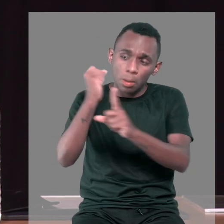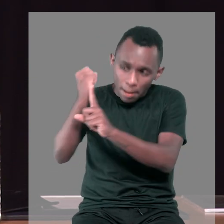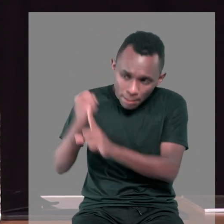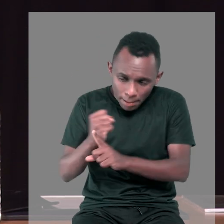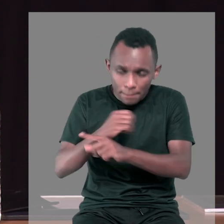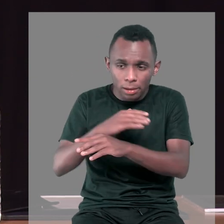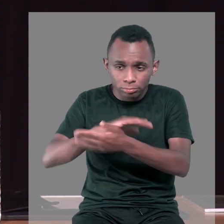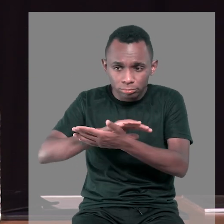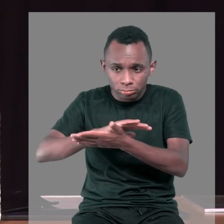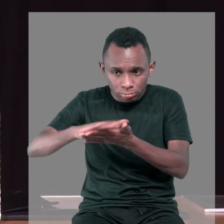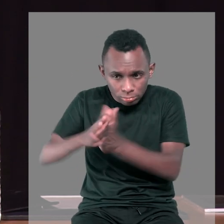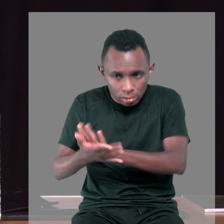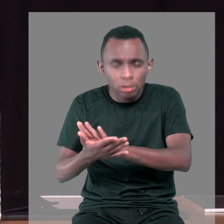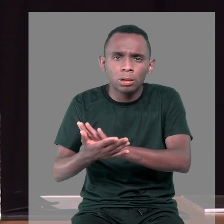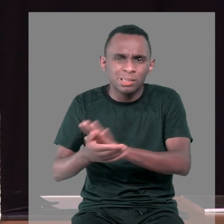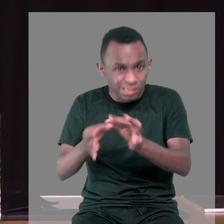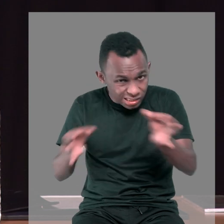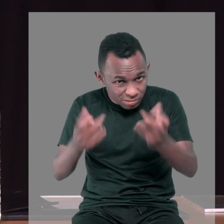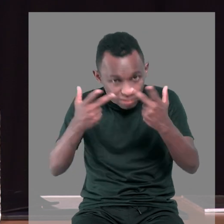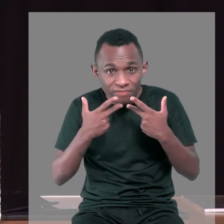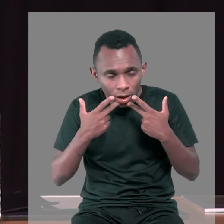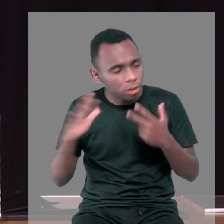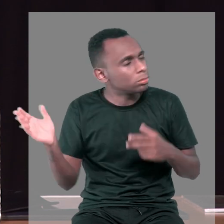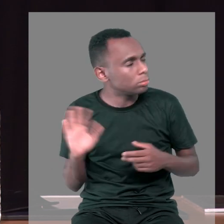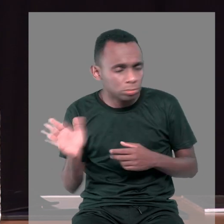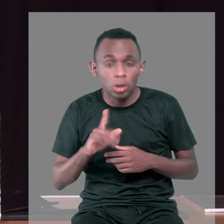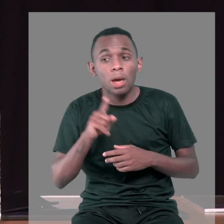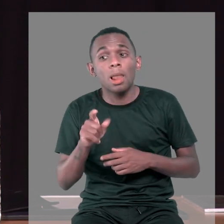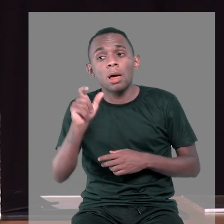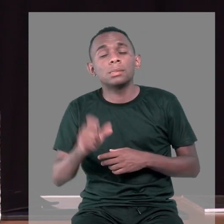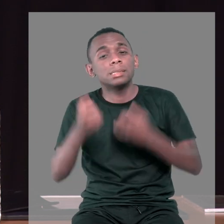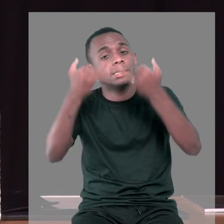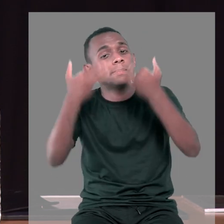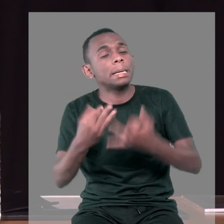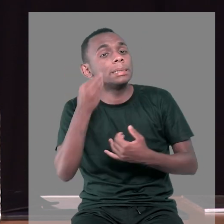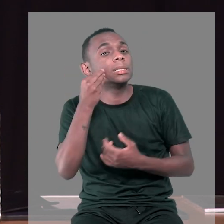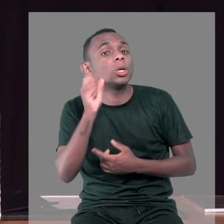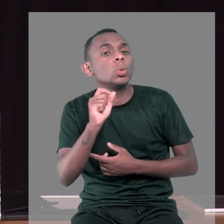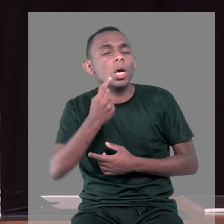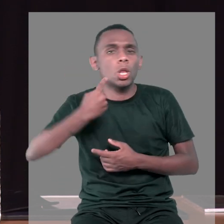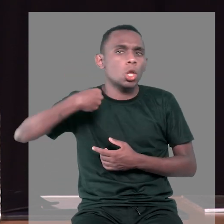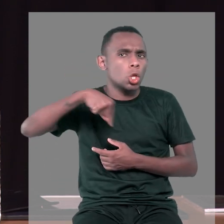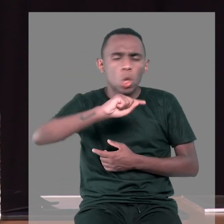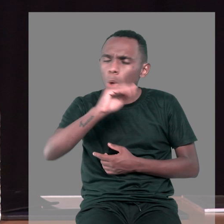que nós não compreendemos algo